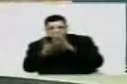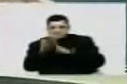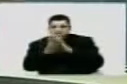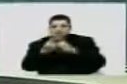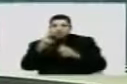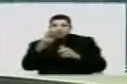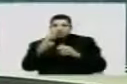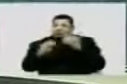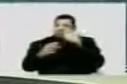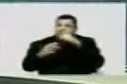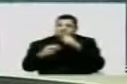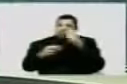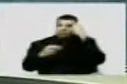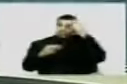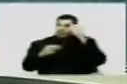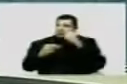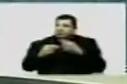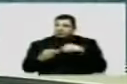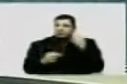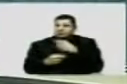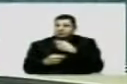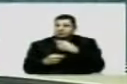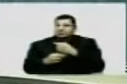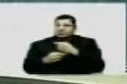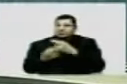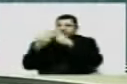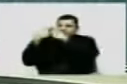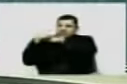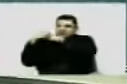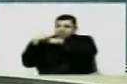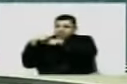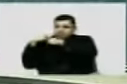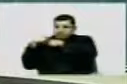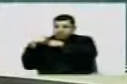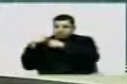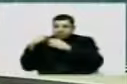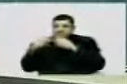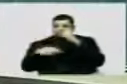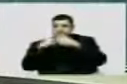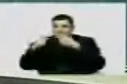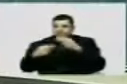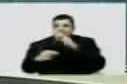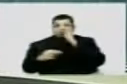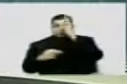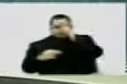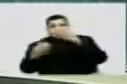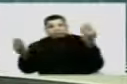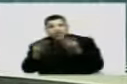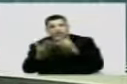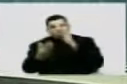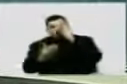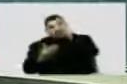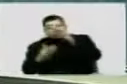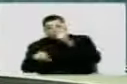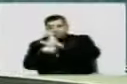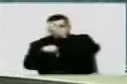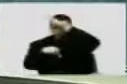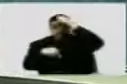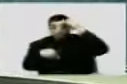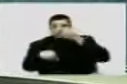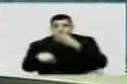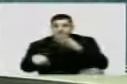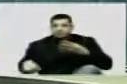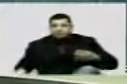nenhuma, ou nós não temos noção do nosso nível de responsabilidade com o presente e com o futuro do povo do Estado do